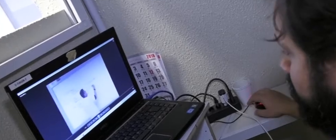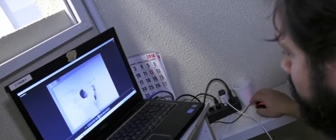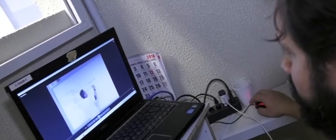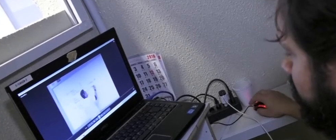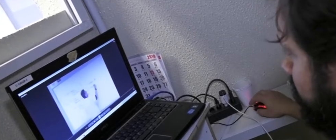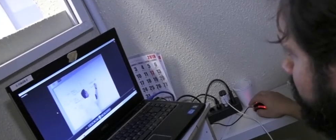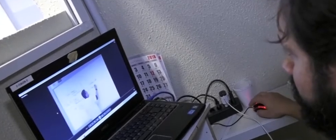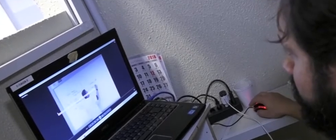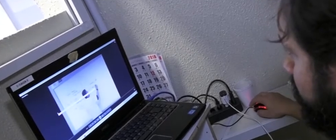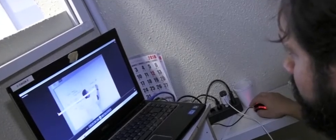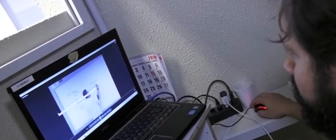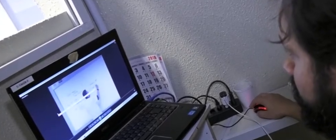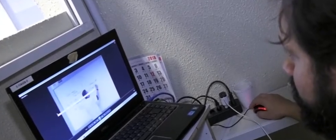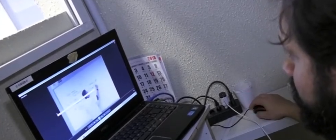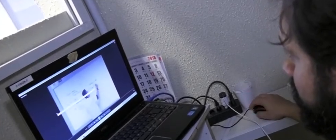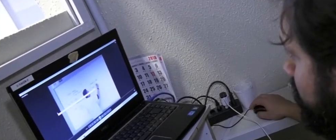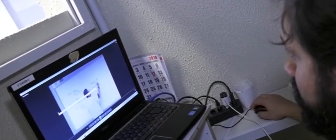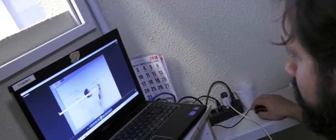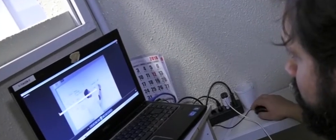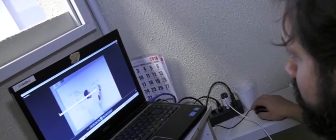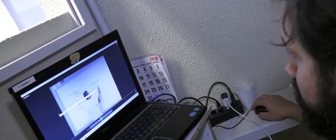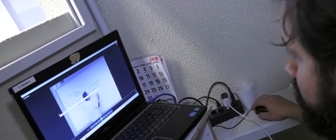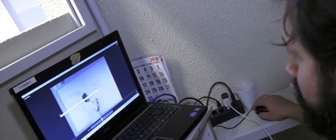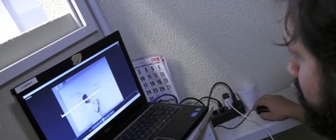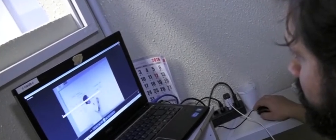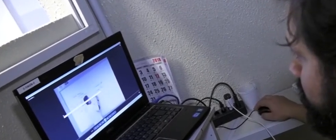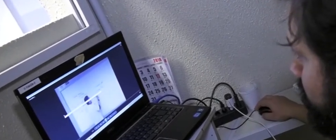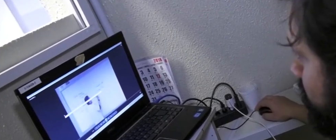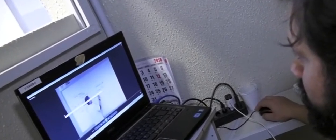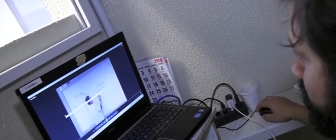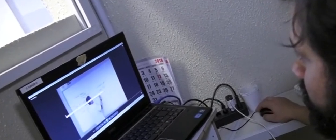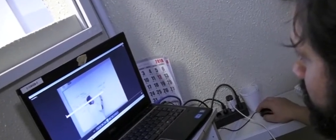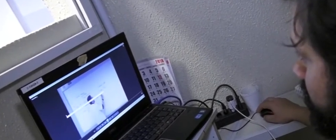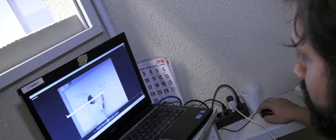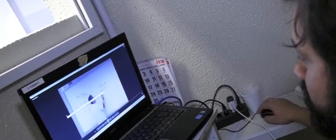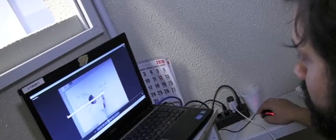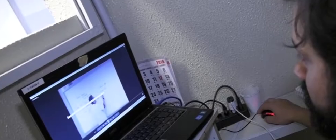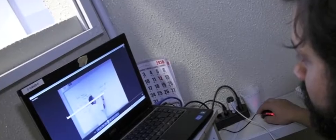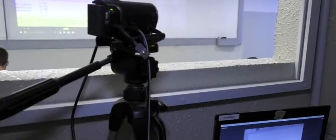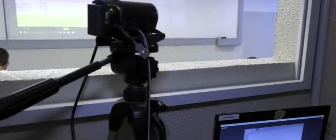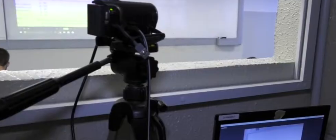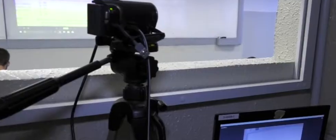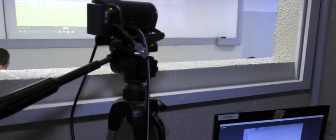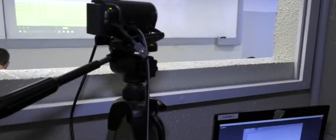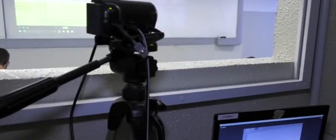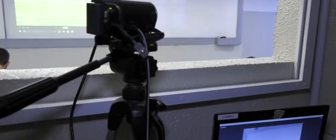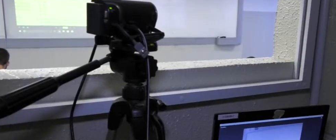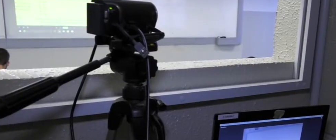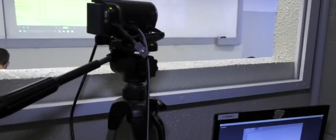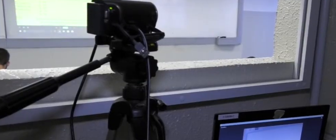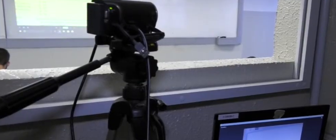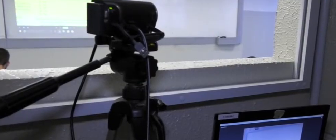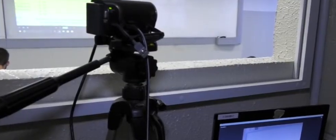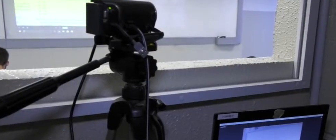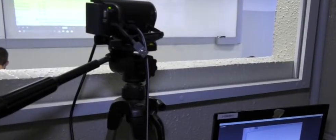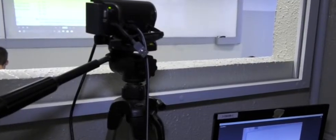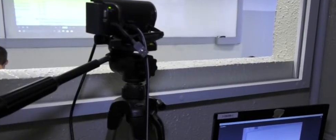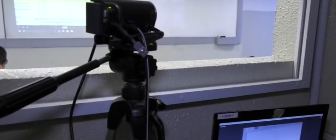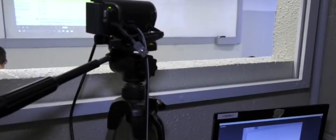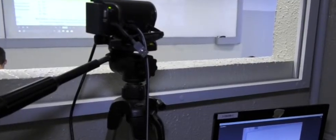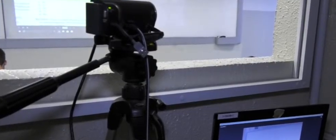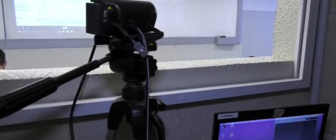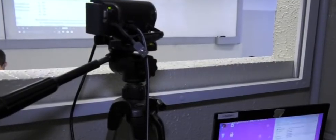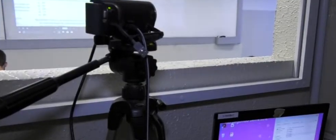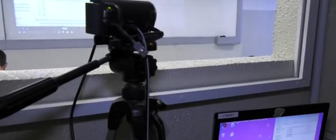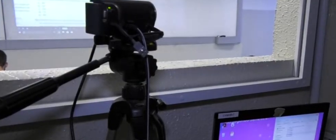Os professores da Rede Pública Estadual de Ensino irão receber gratuitamente computadores portáteis acompanhados